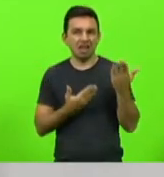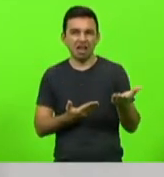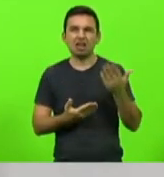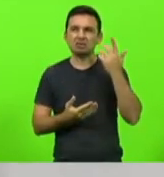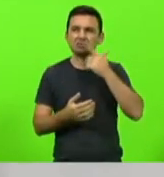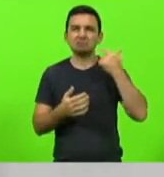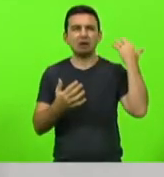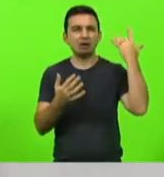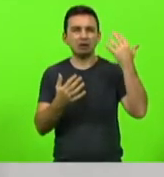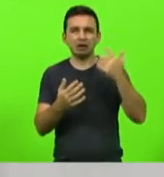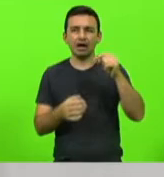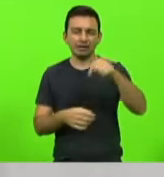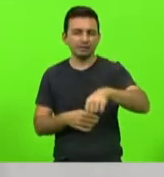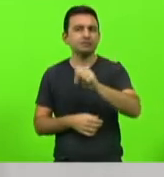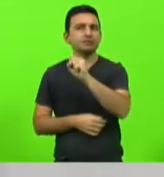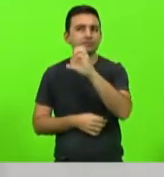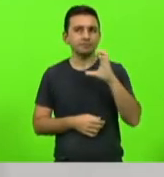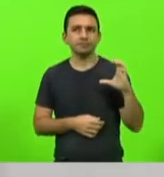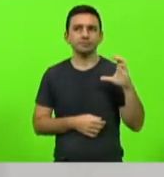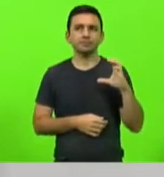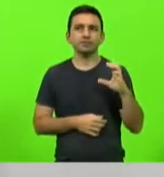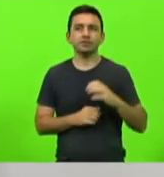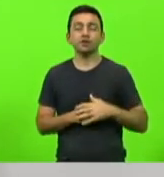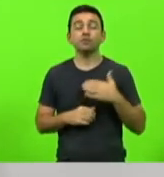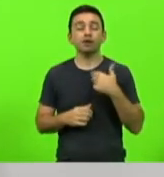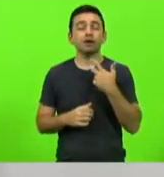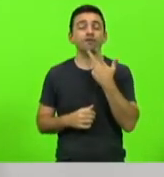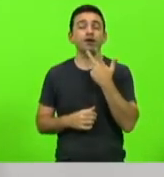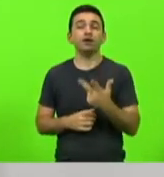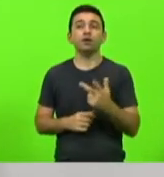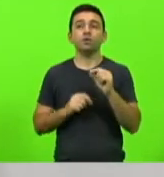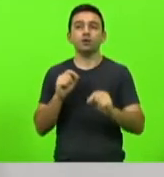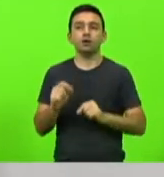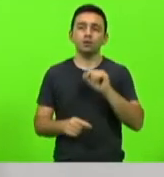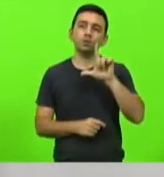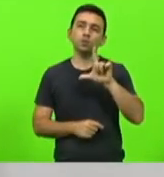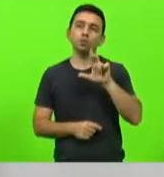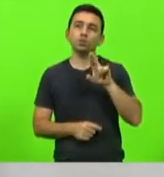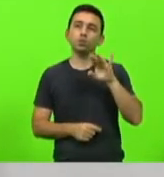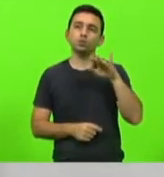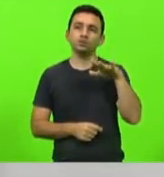Santa Catarina. Eu quero aqui falar da Lúcia Maria